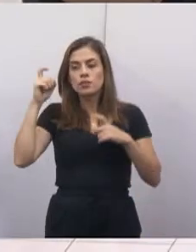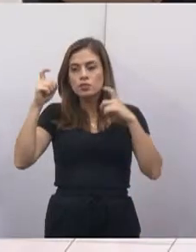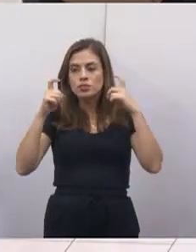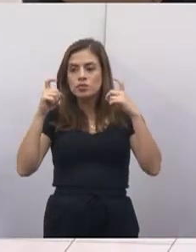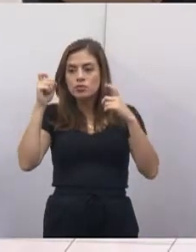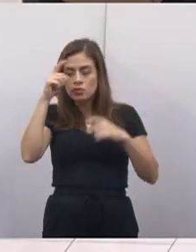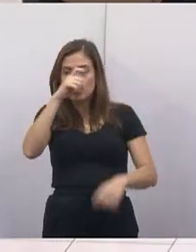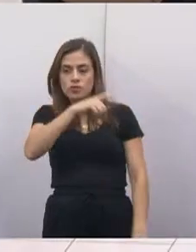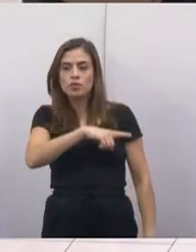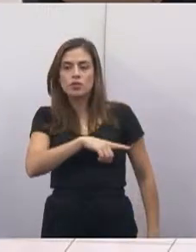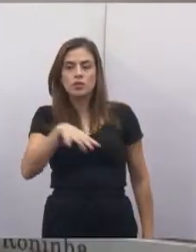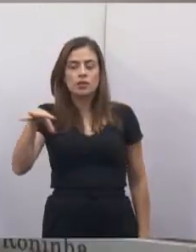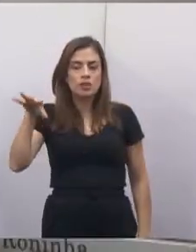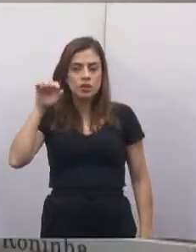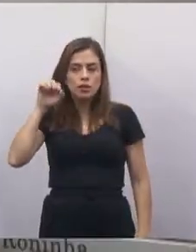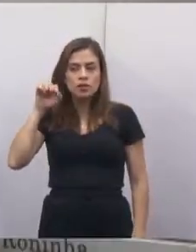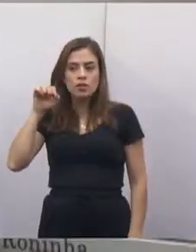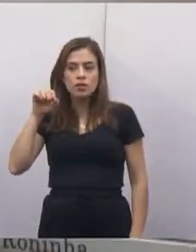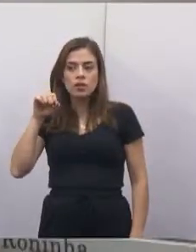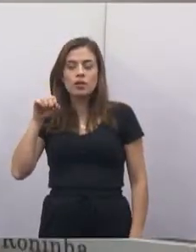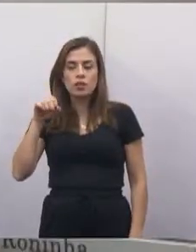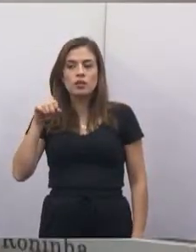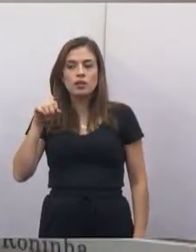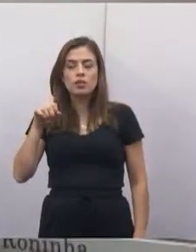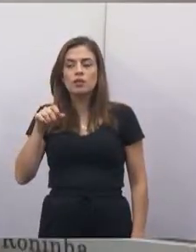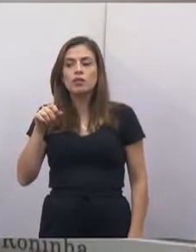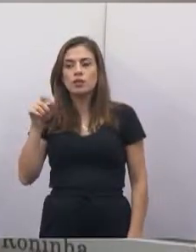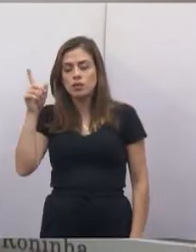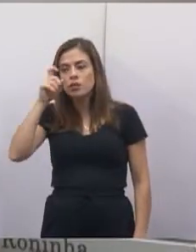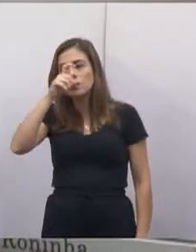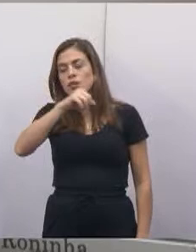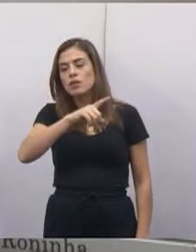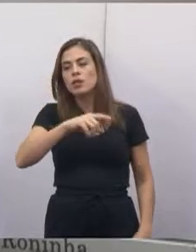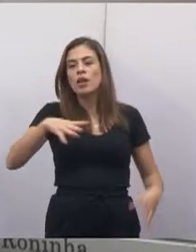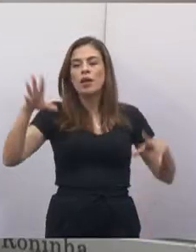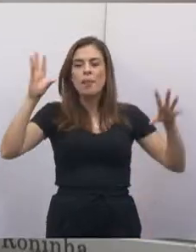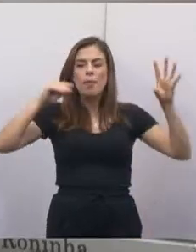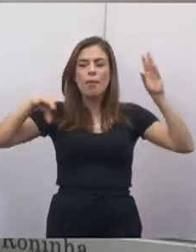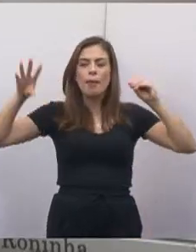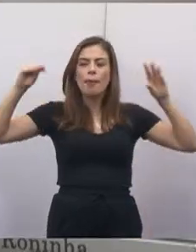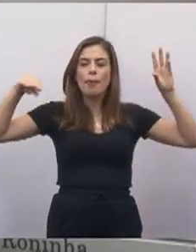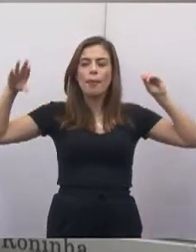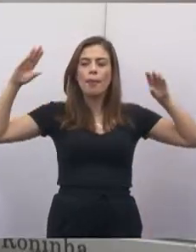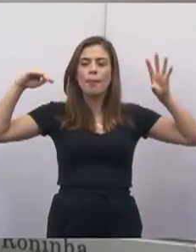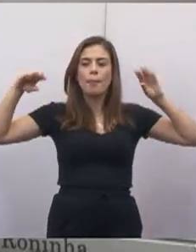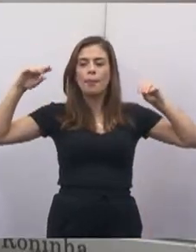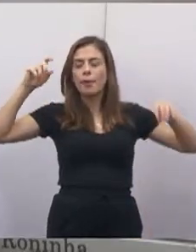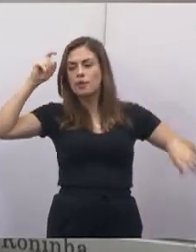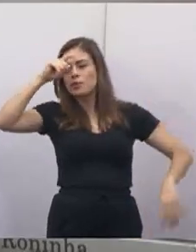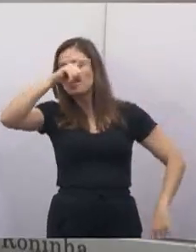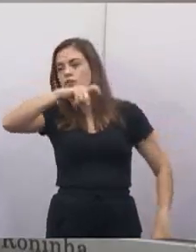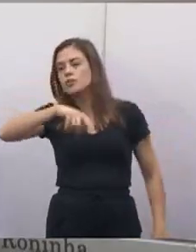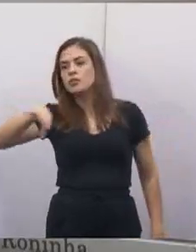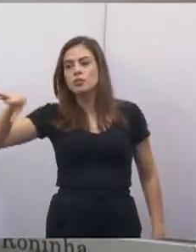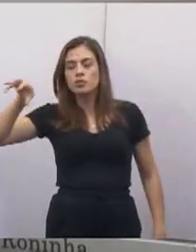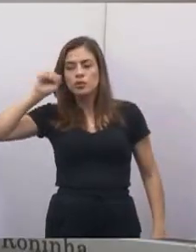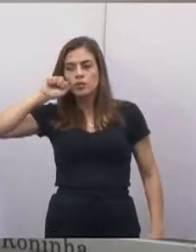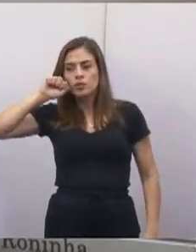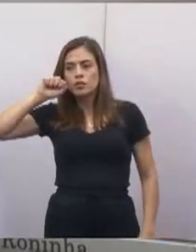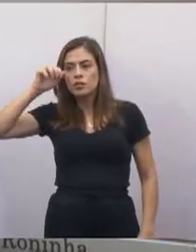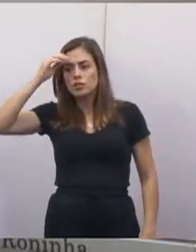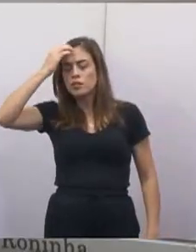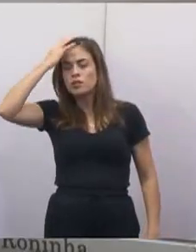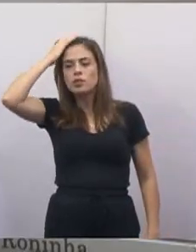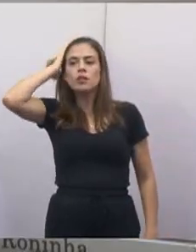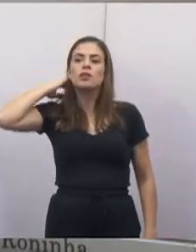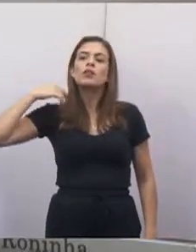né? Tá difícil? Tá difícil, não dá? É muita falação, não dá para a senhora escutar, né? Então vou falar um pouquinho mais alto. A hora que ele está lendo, não